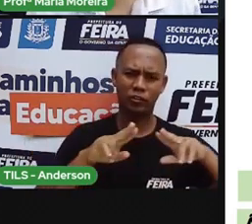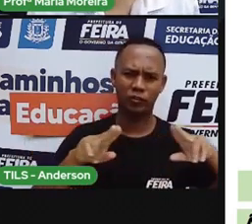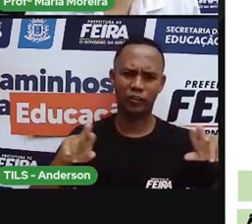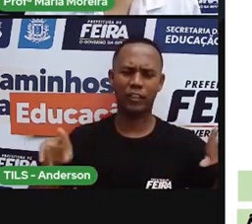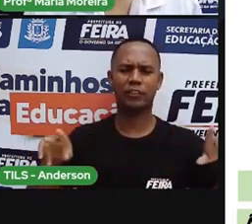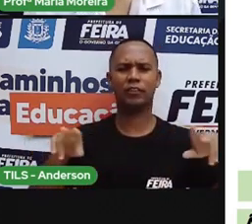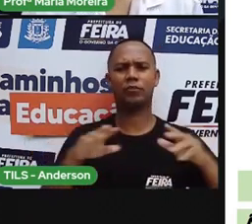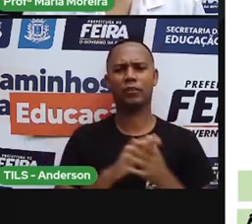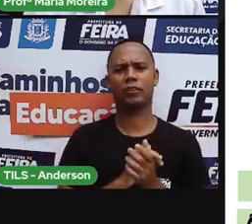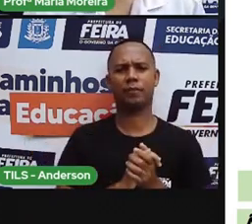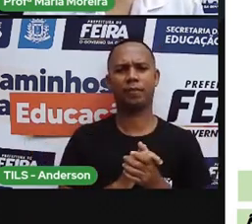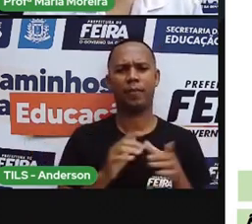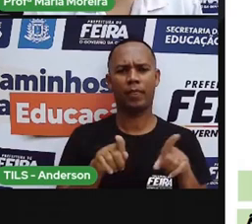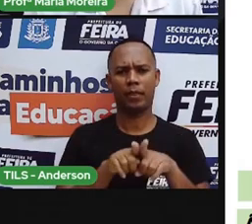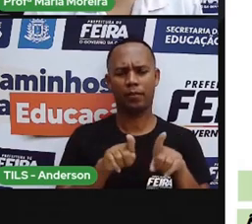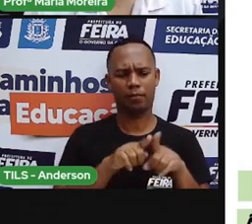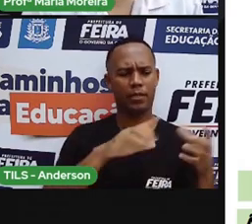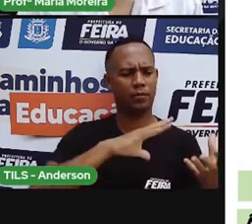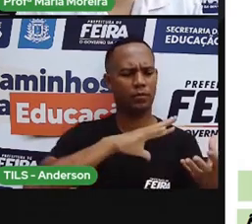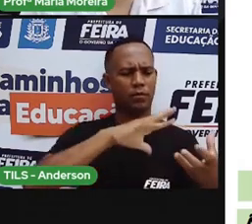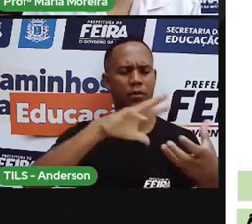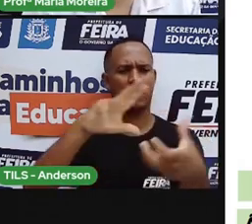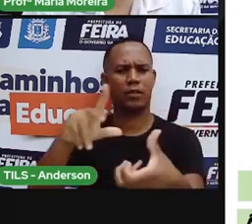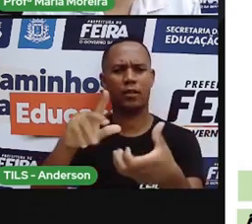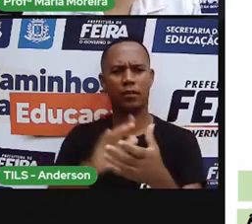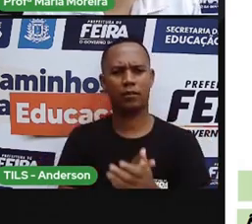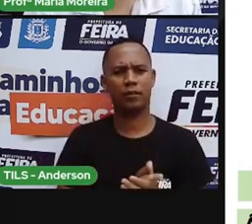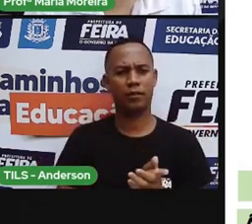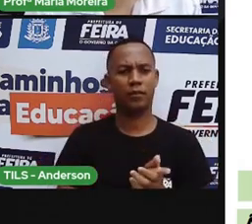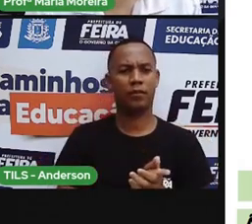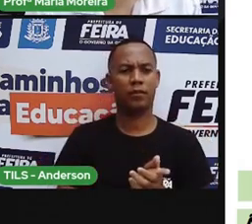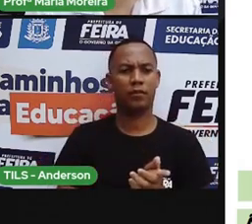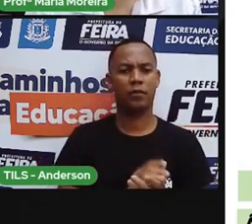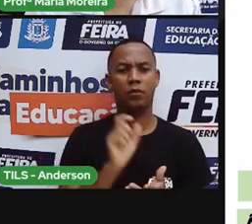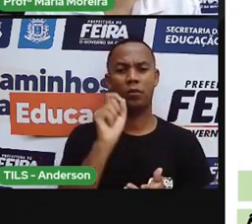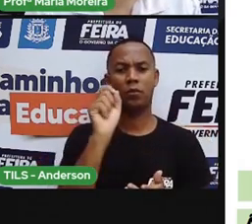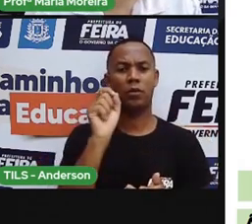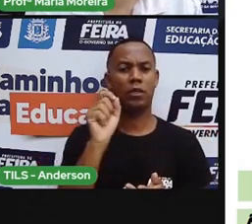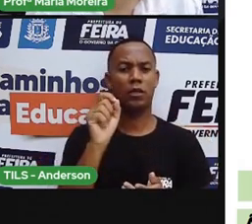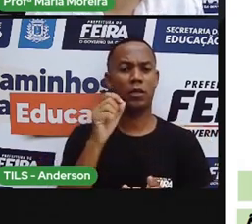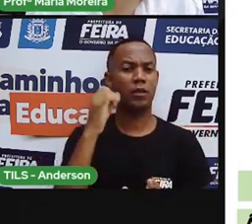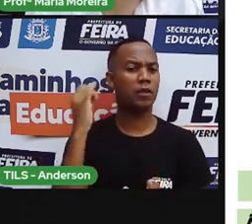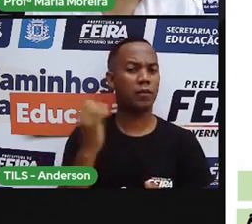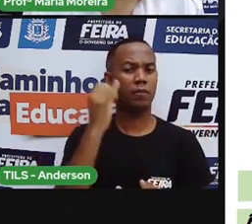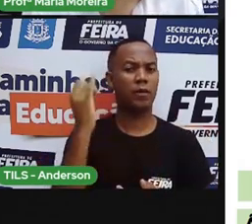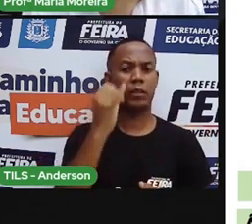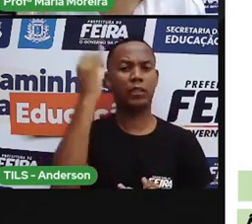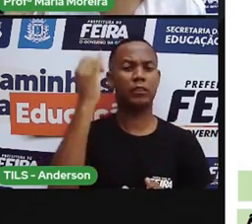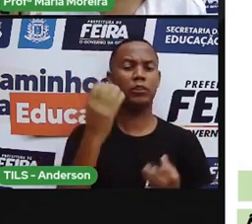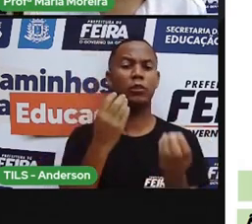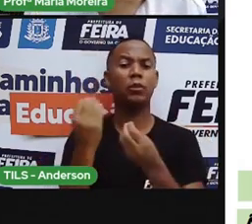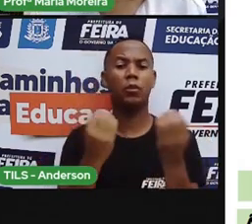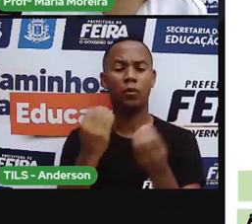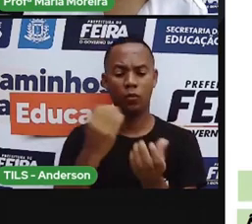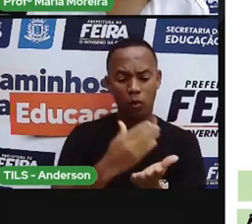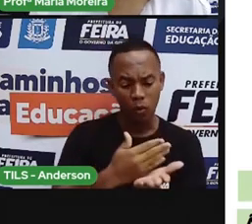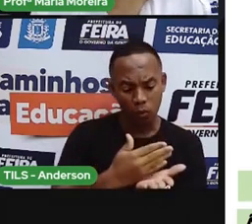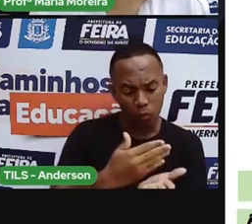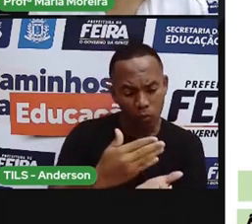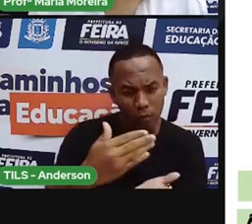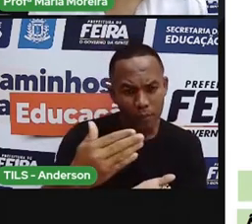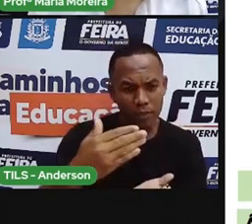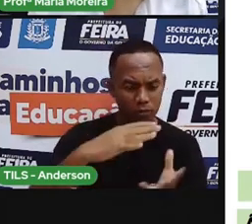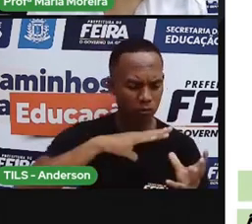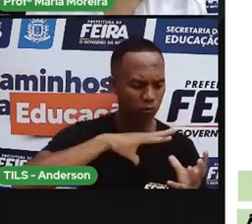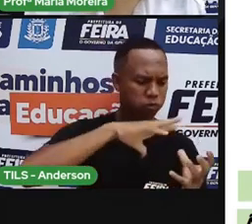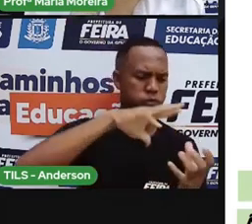várias coisas sobre esse planeta. Principalmente o quê? O seu surgimento. Como é que o planeta Terra